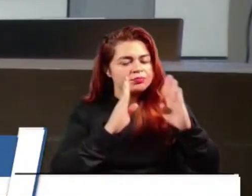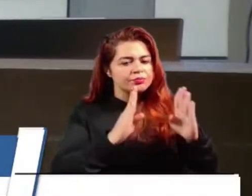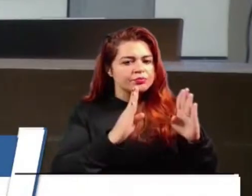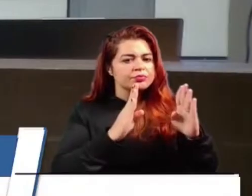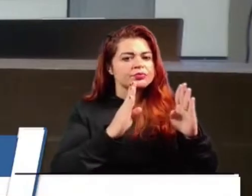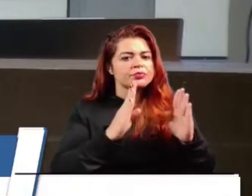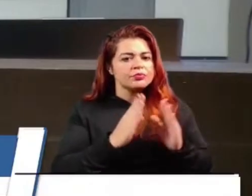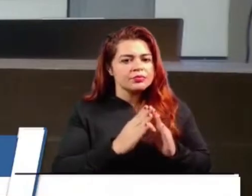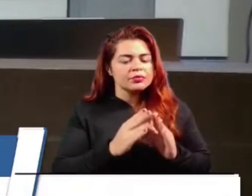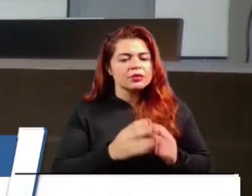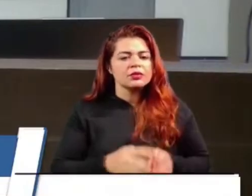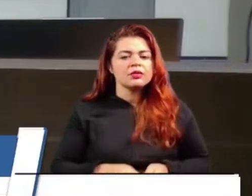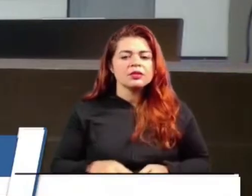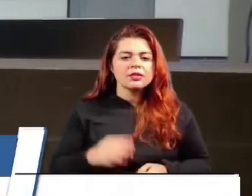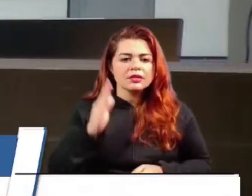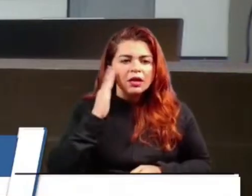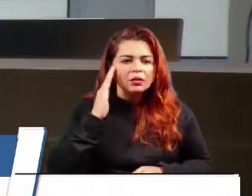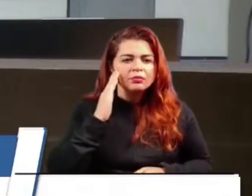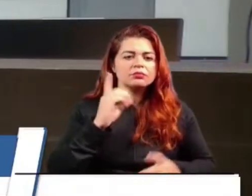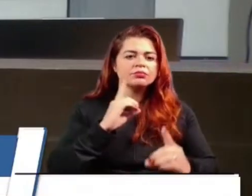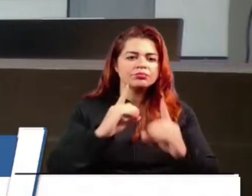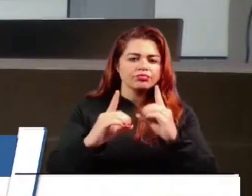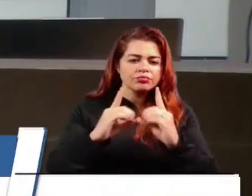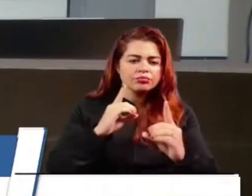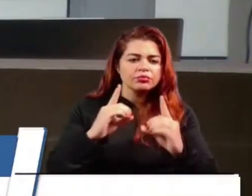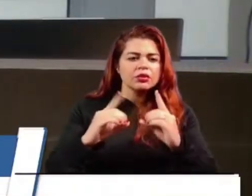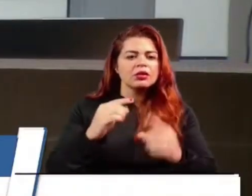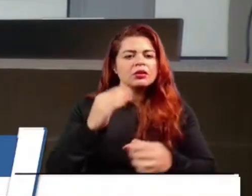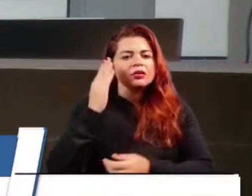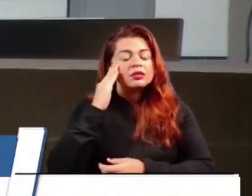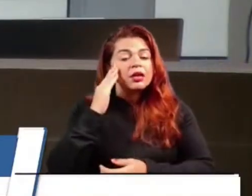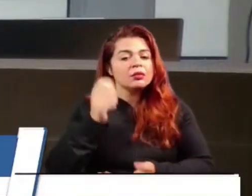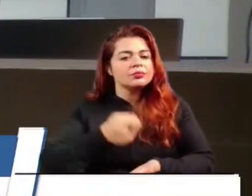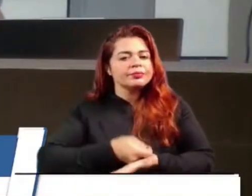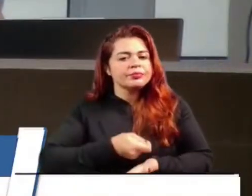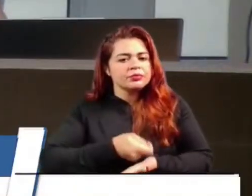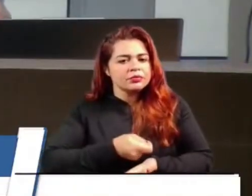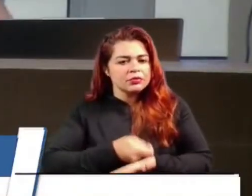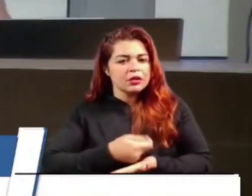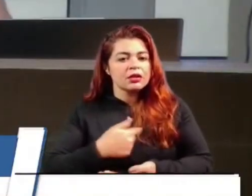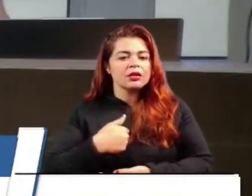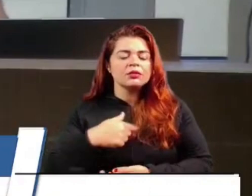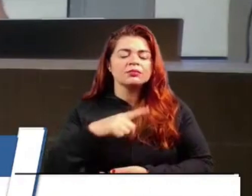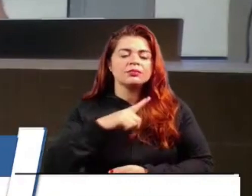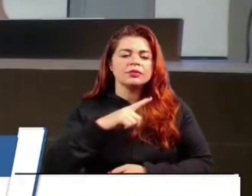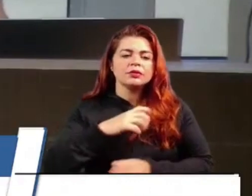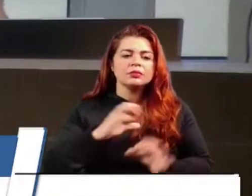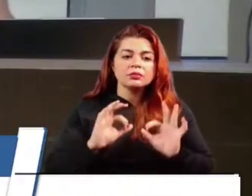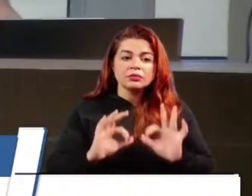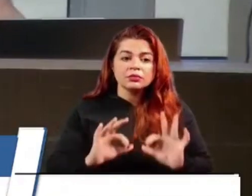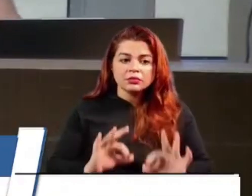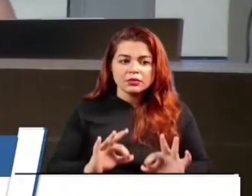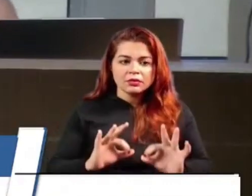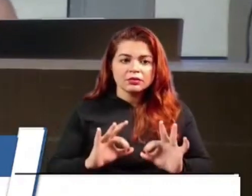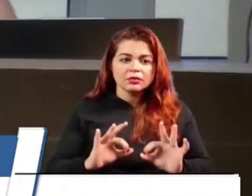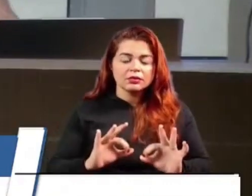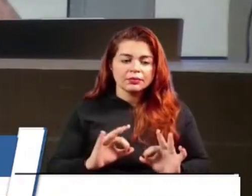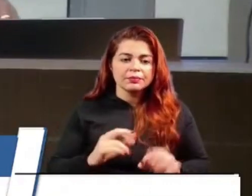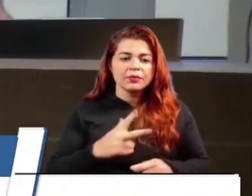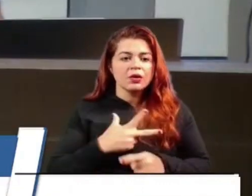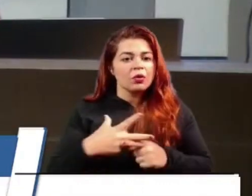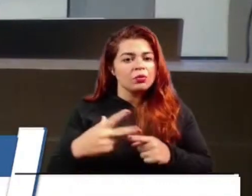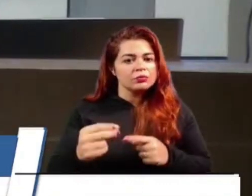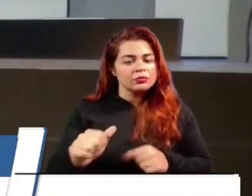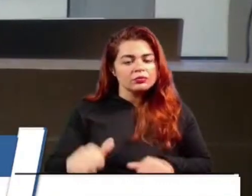sabe cobrar, né? E eu tenho certeza absoluta que as conquistas da melhoria salarial,